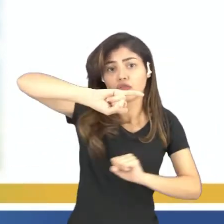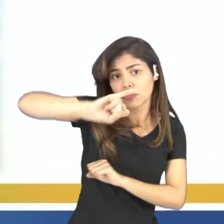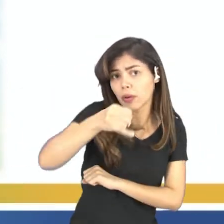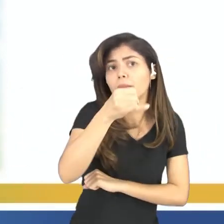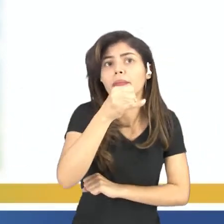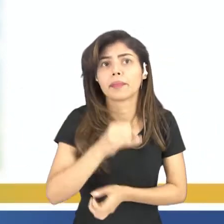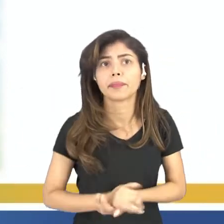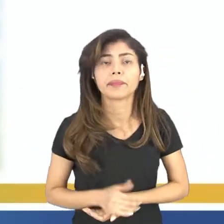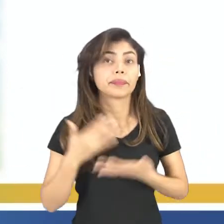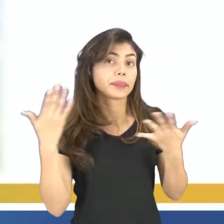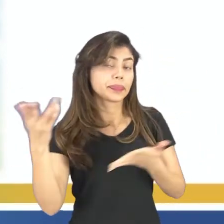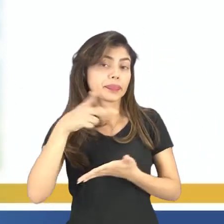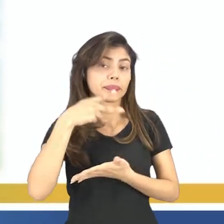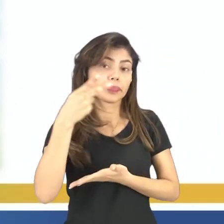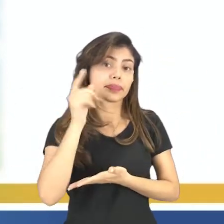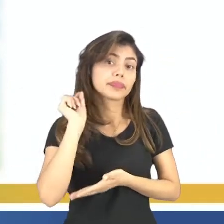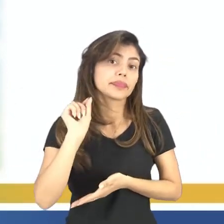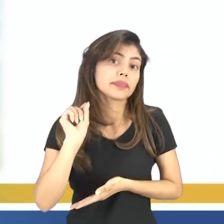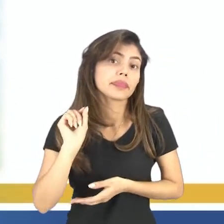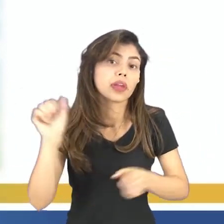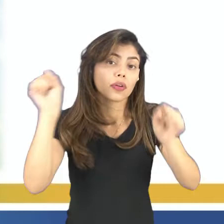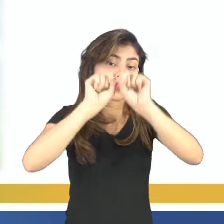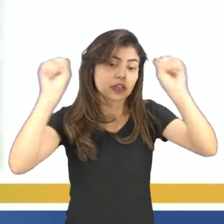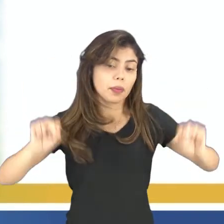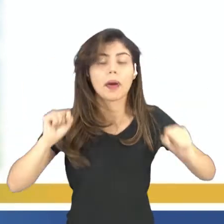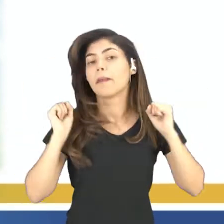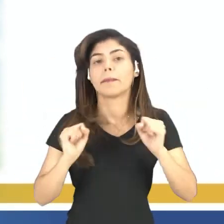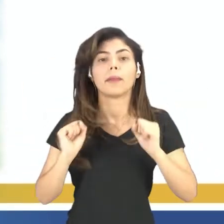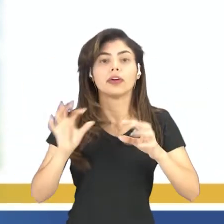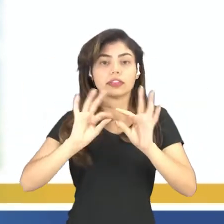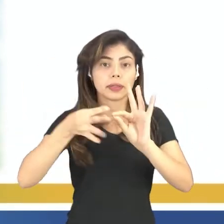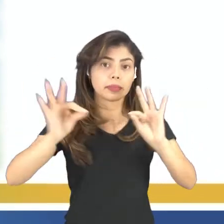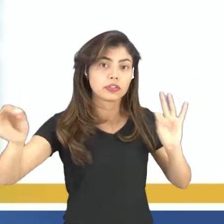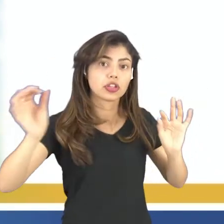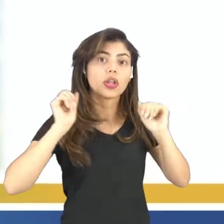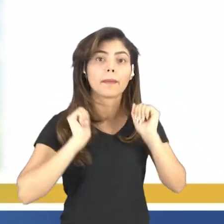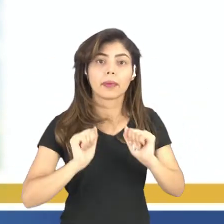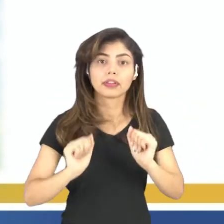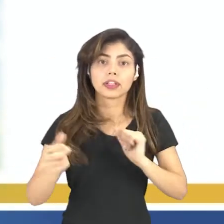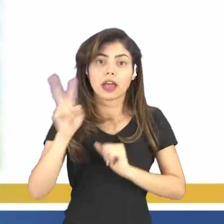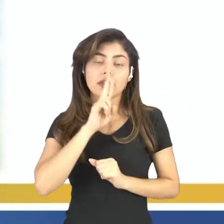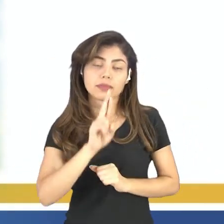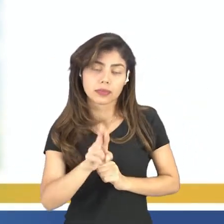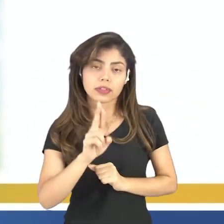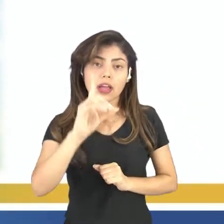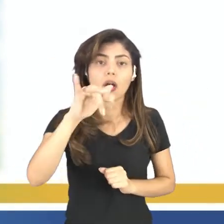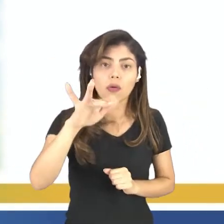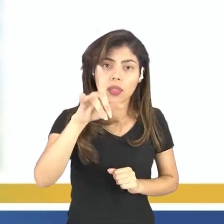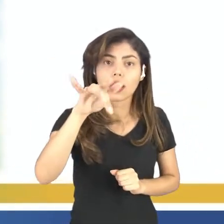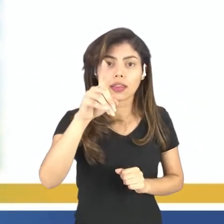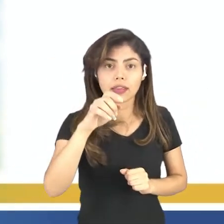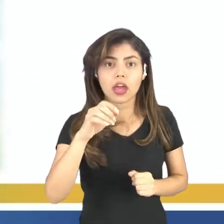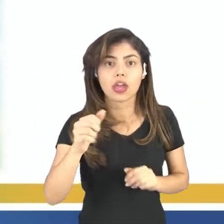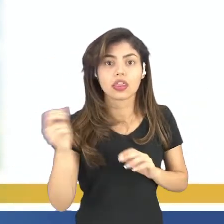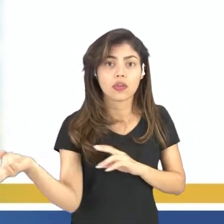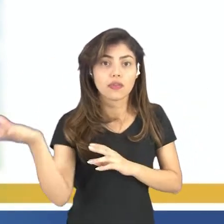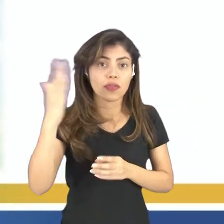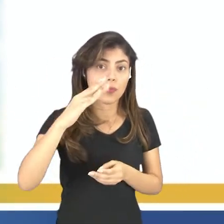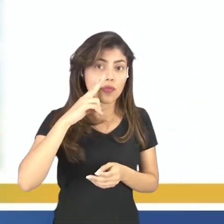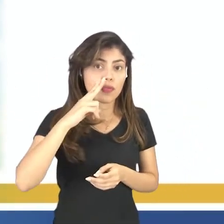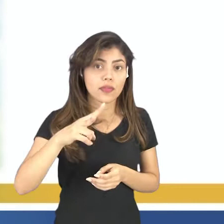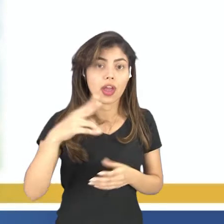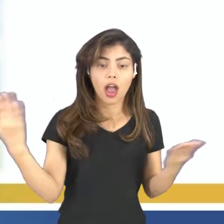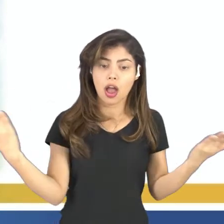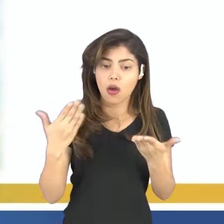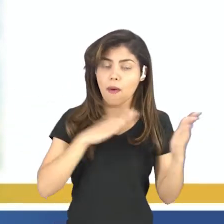em diferentes formas, sendo detectada pelos efeitos que produz. Por exemplo, a energia é uma grandeza escalar que se